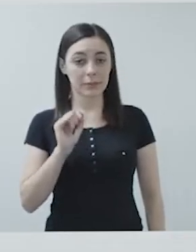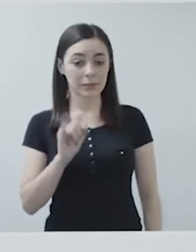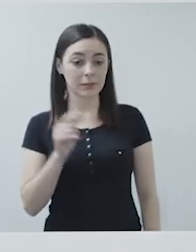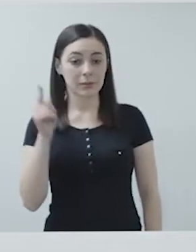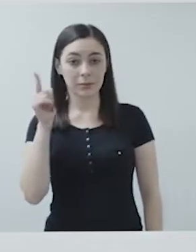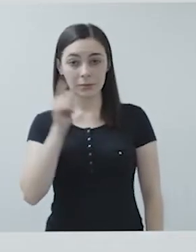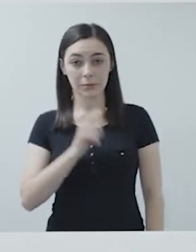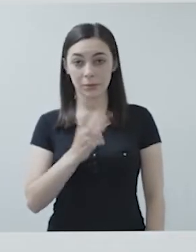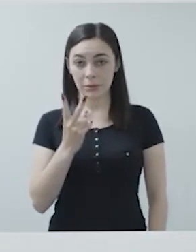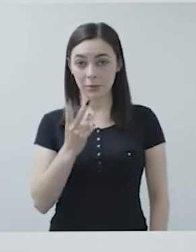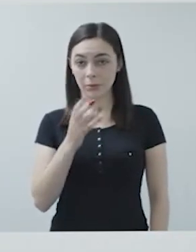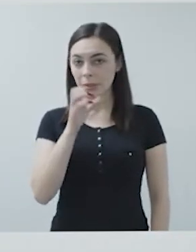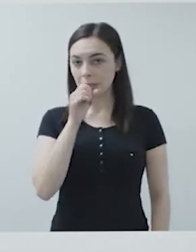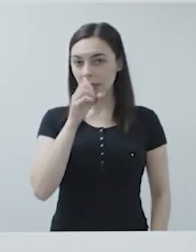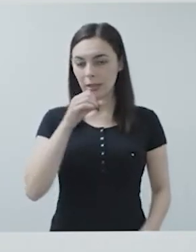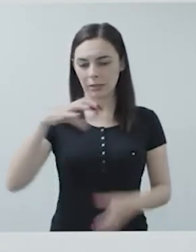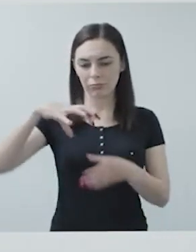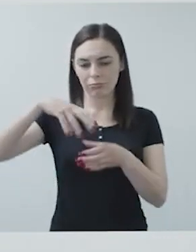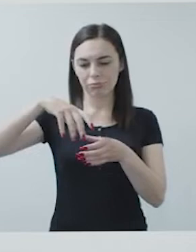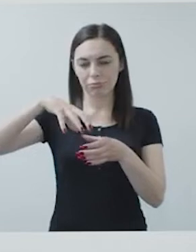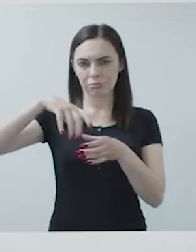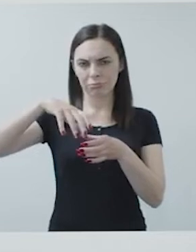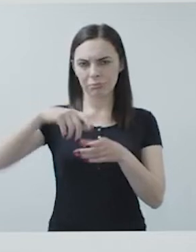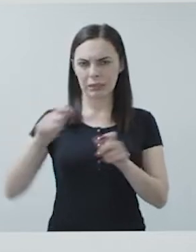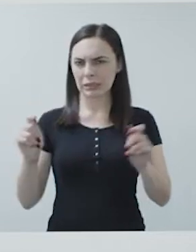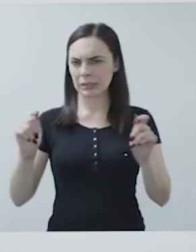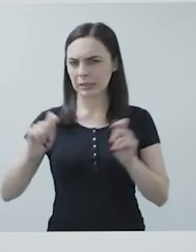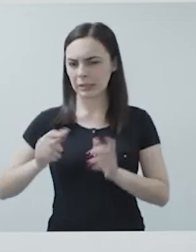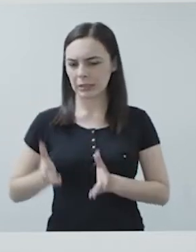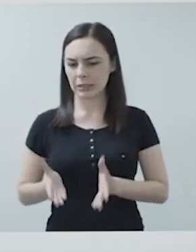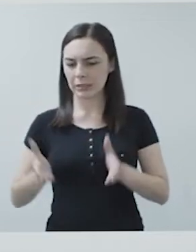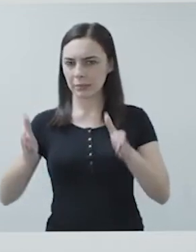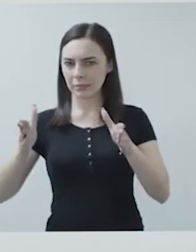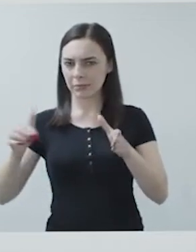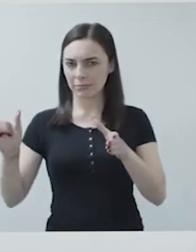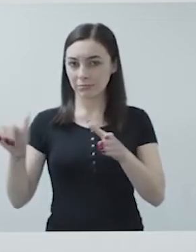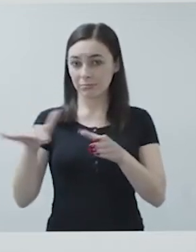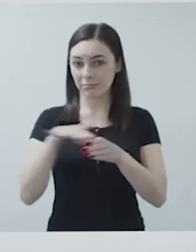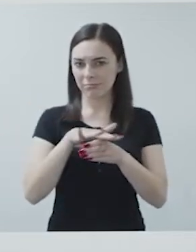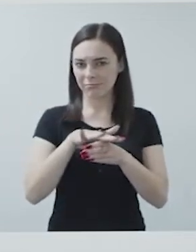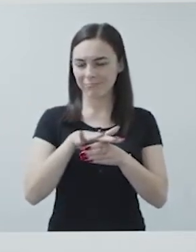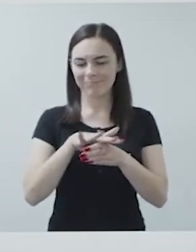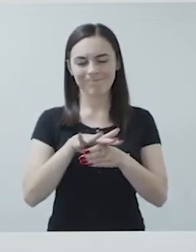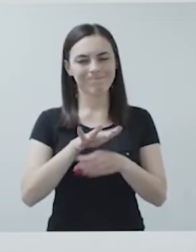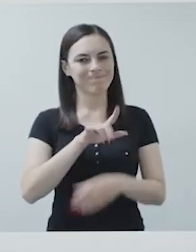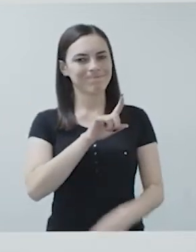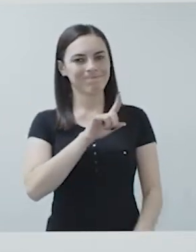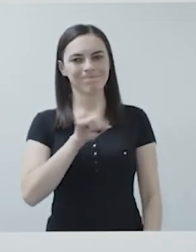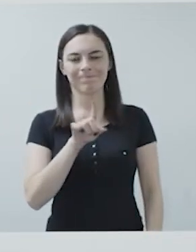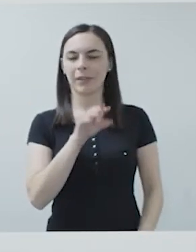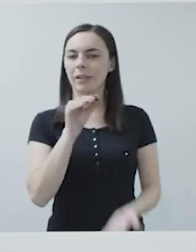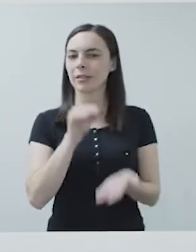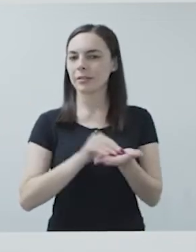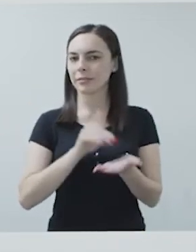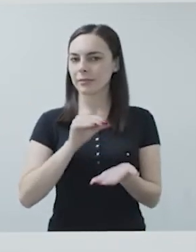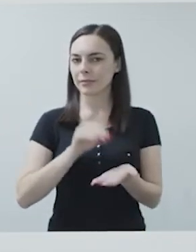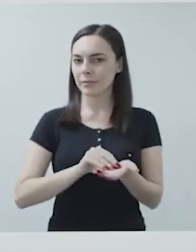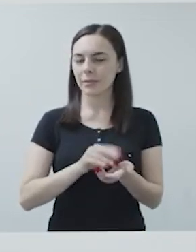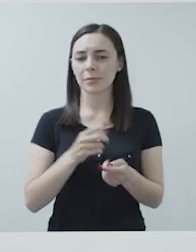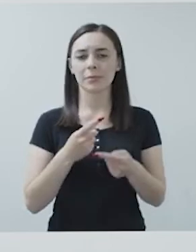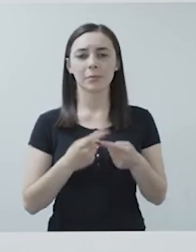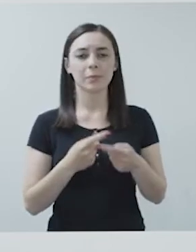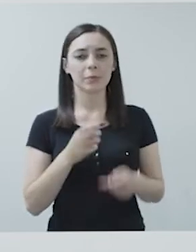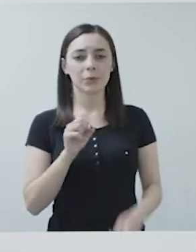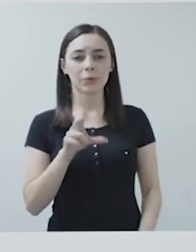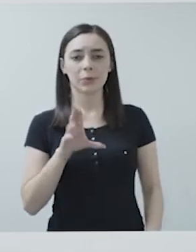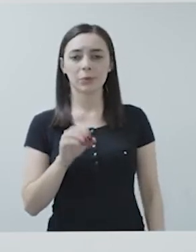colocar espremer essas 2 laranjas, eu vou conseguir encher este balde? Não. Vai faltar, né? Vai ser pouco